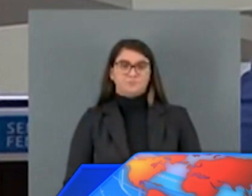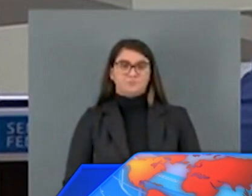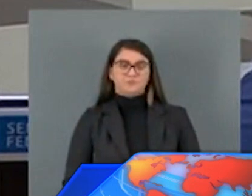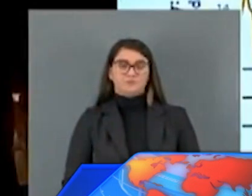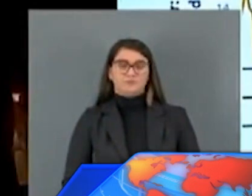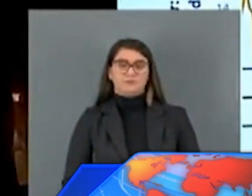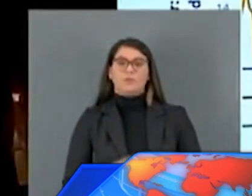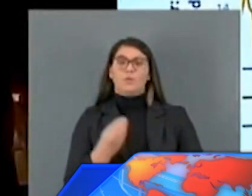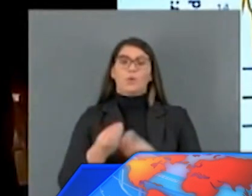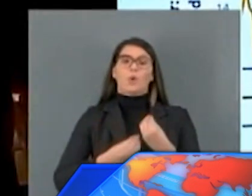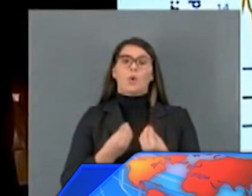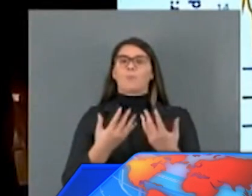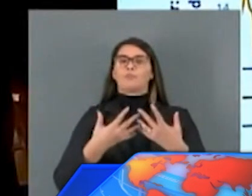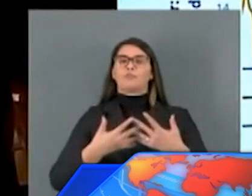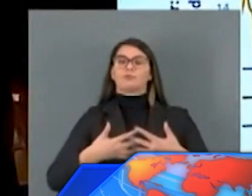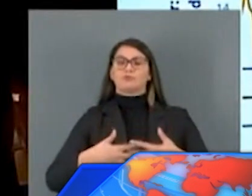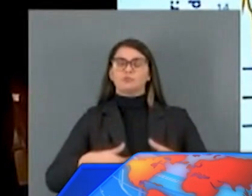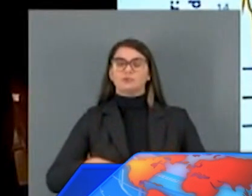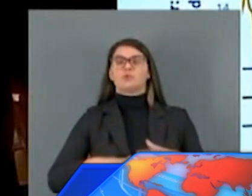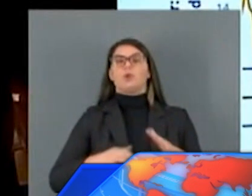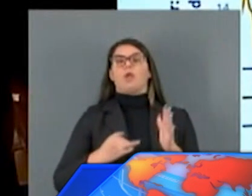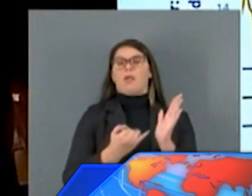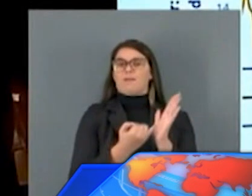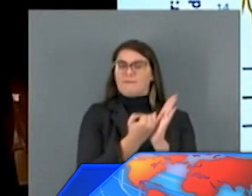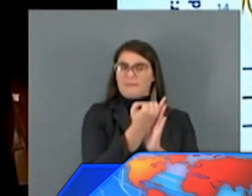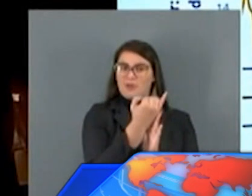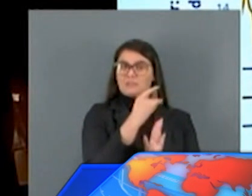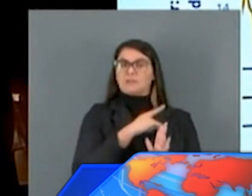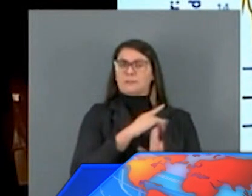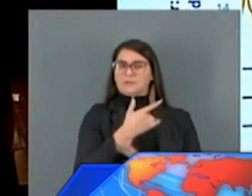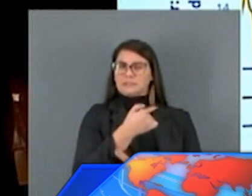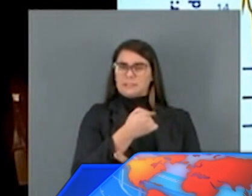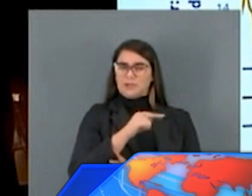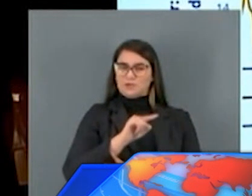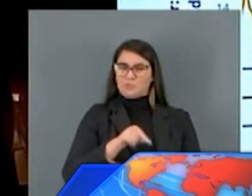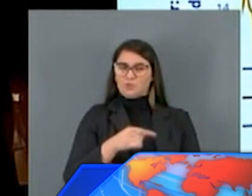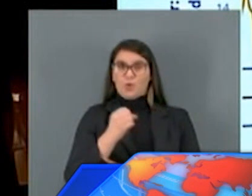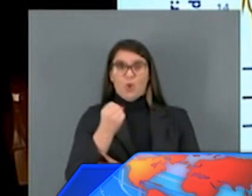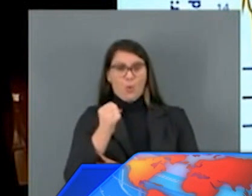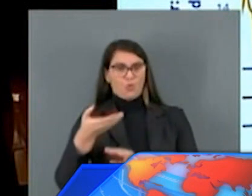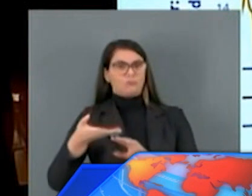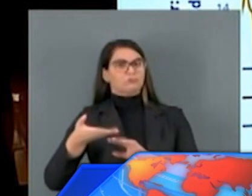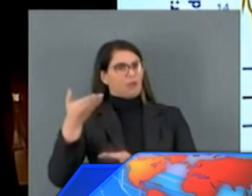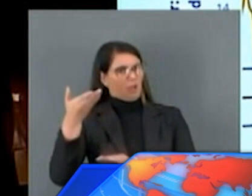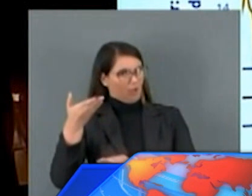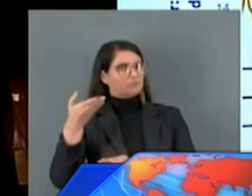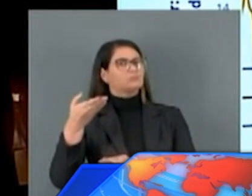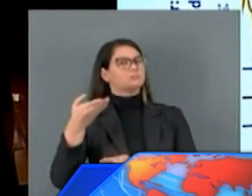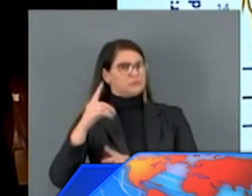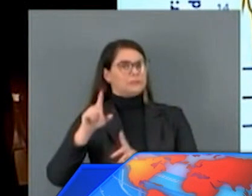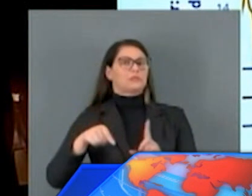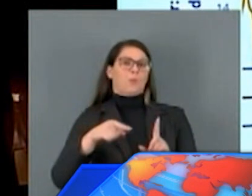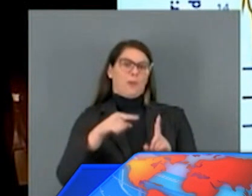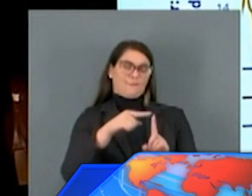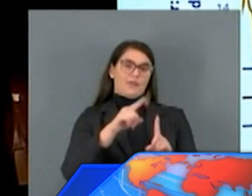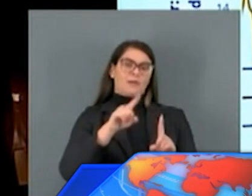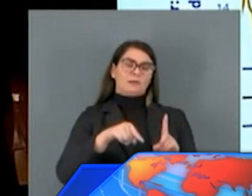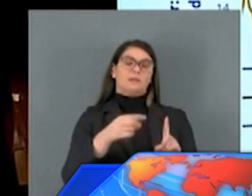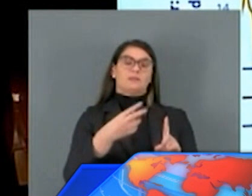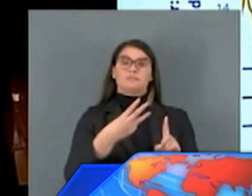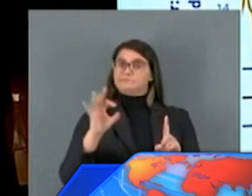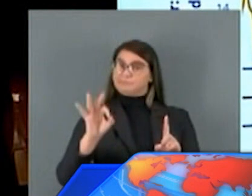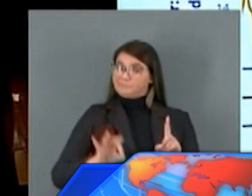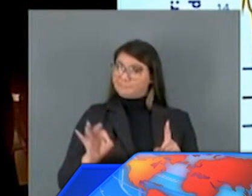Mesmo durante o período eleitoral segundo Campos Neto se o Banco Central tivesse parado de subir os juros no ano passado